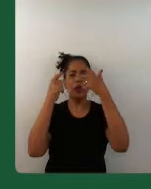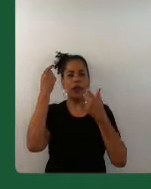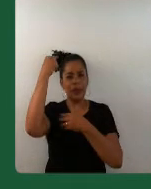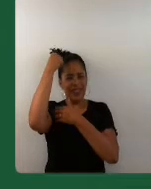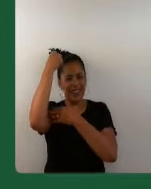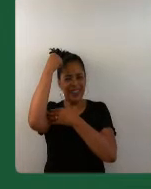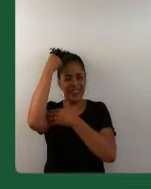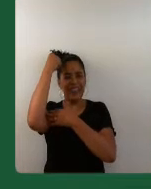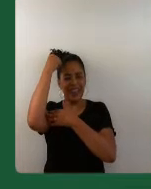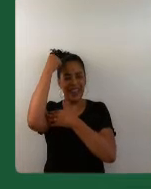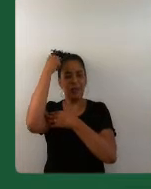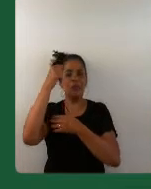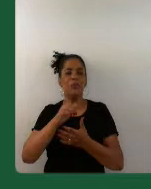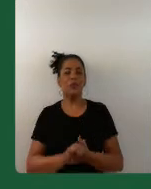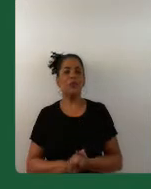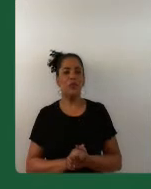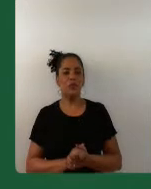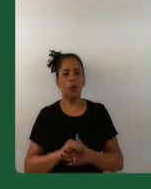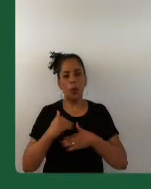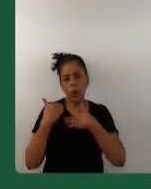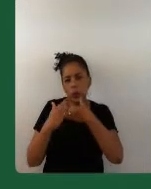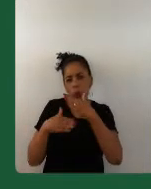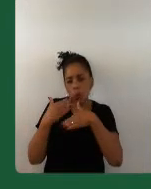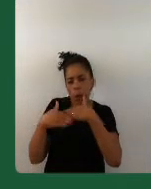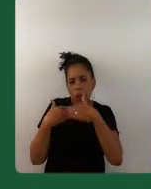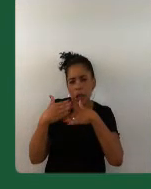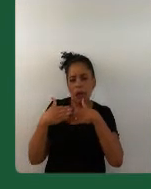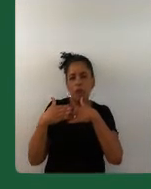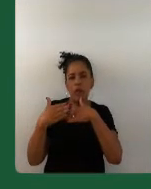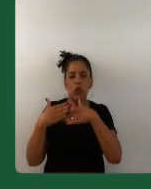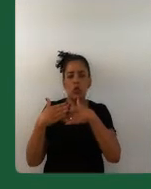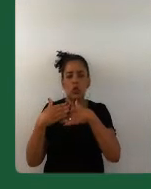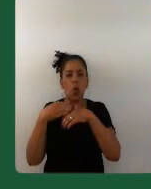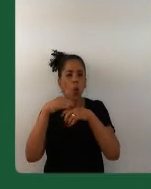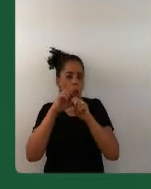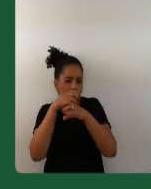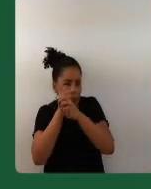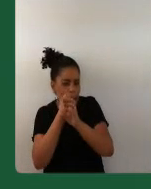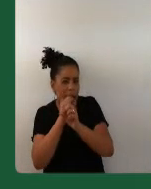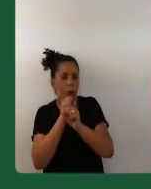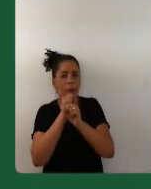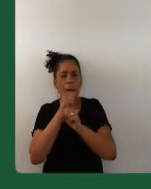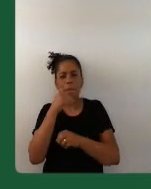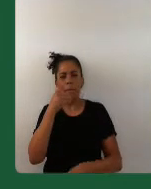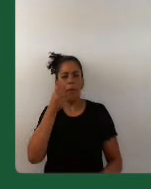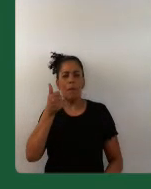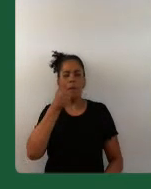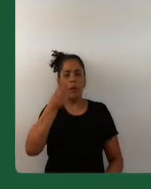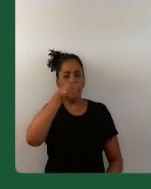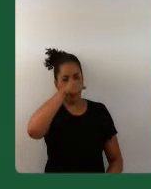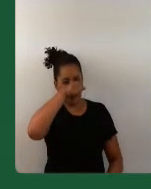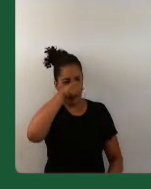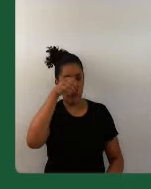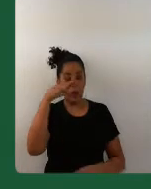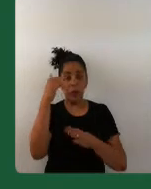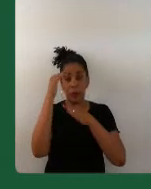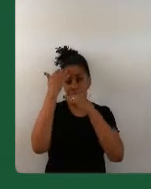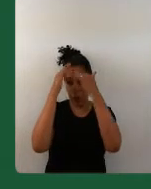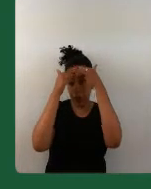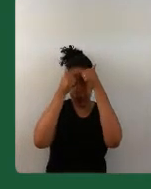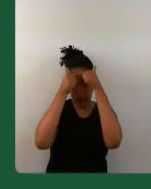foi realizada uma cirurgia de avanço fronto-orbitária, quando a gente avança a testa do paciente,